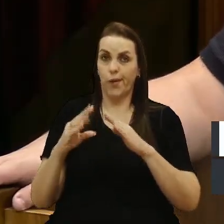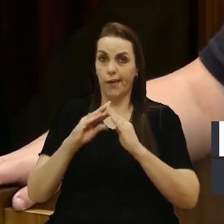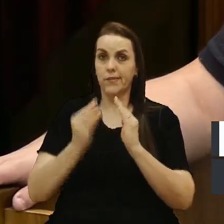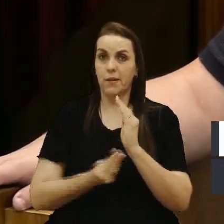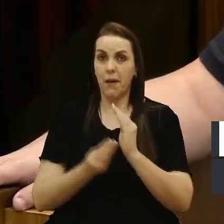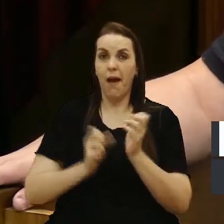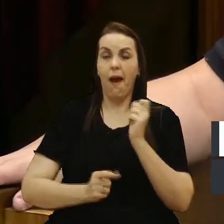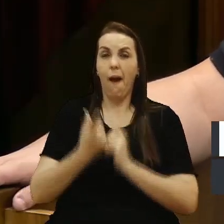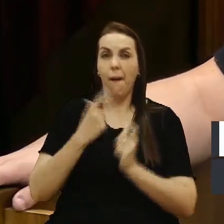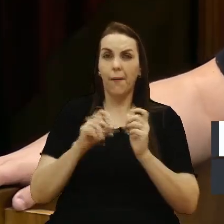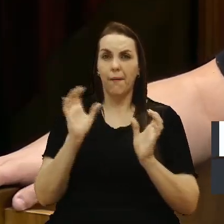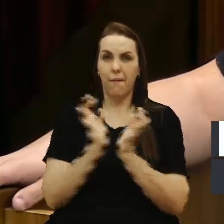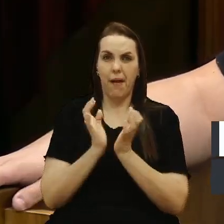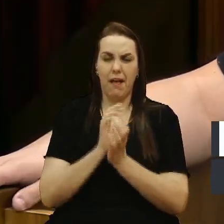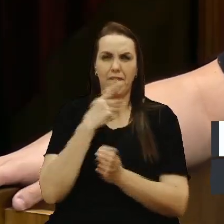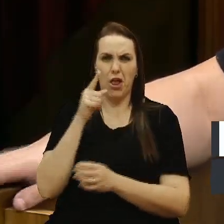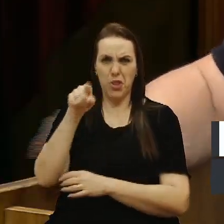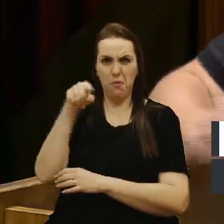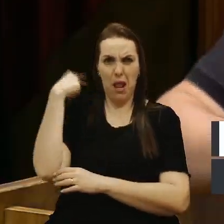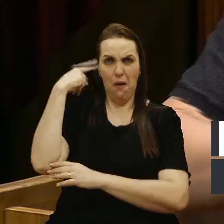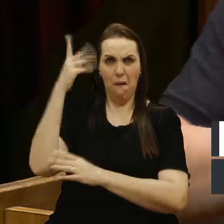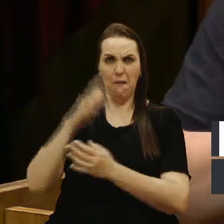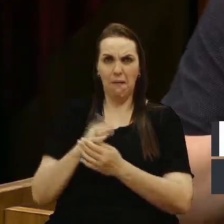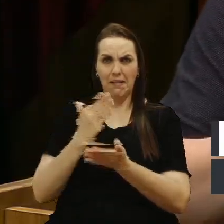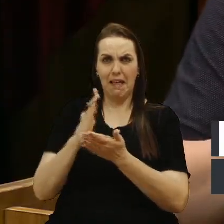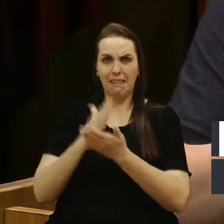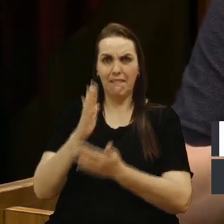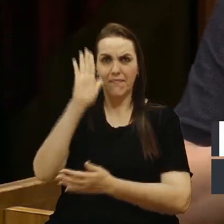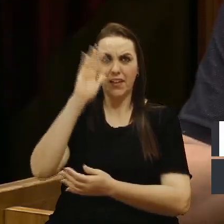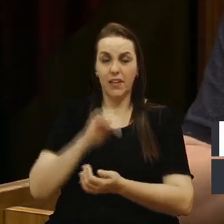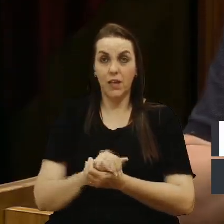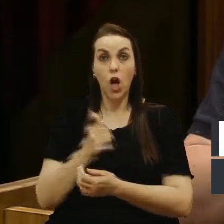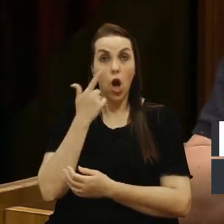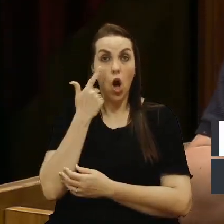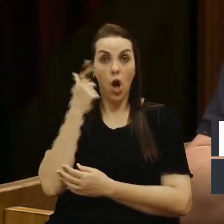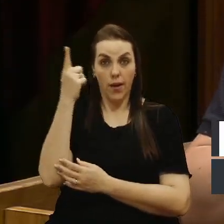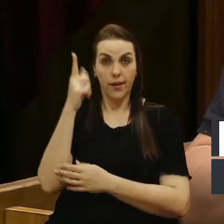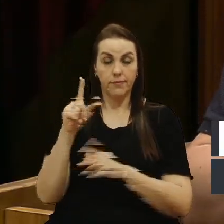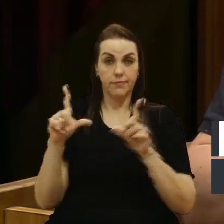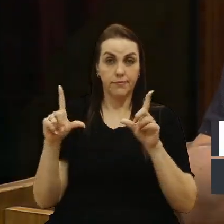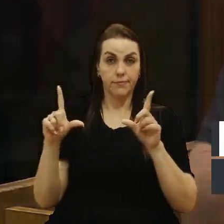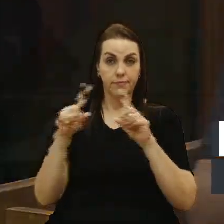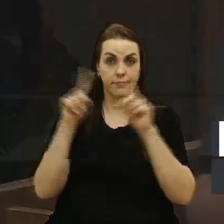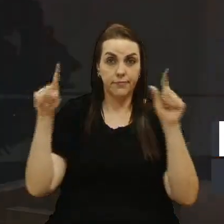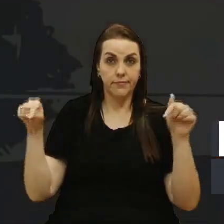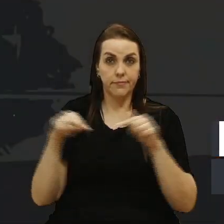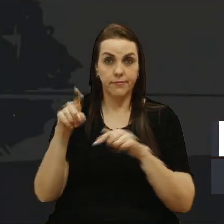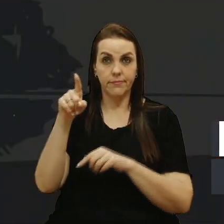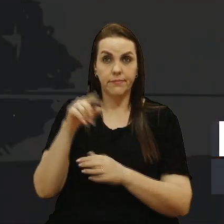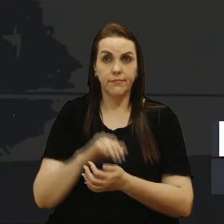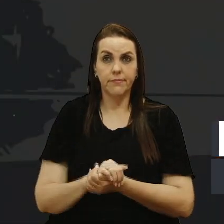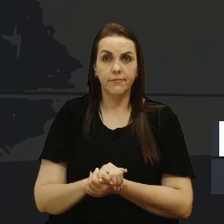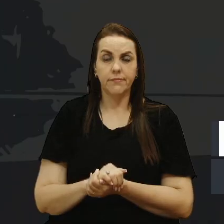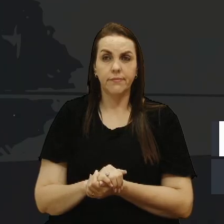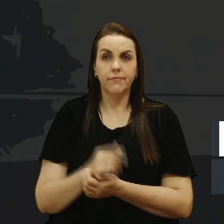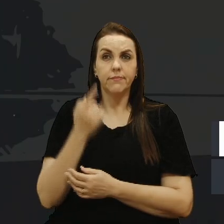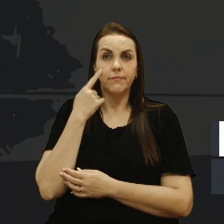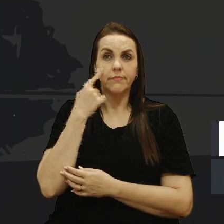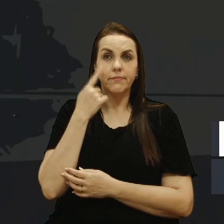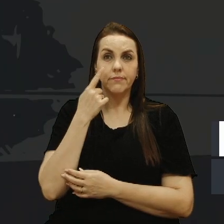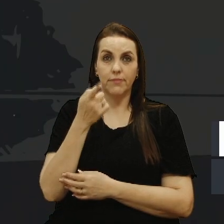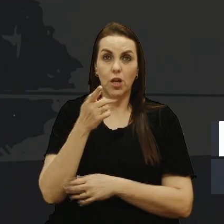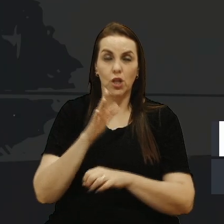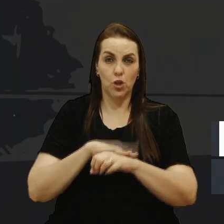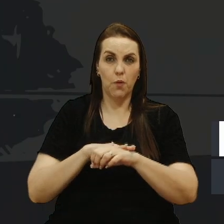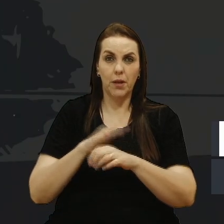me falaram, João, tu é louco, não tem nada a ver. Olhem no telão. Assim que conseguirem, eu